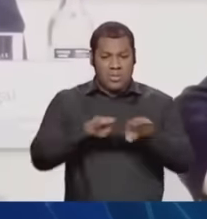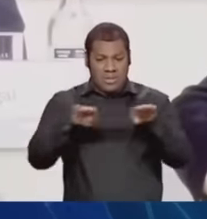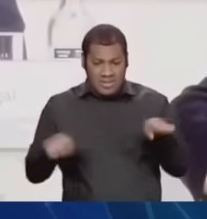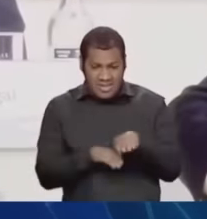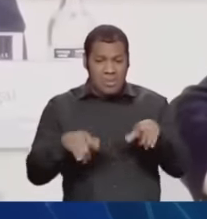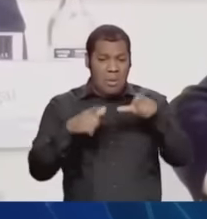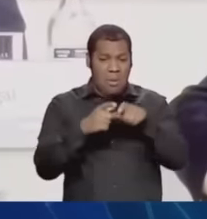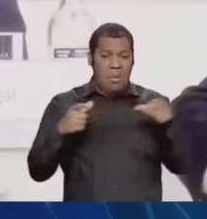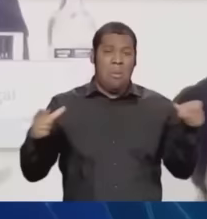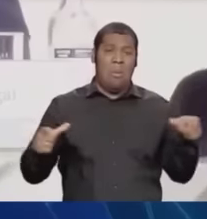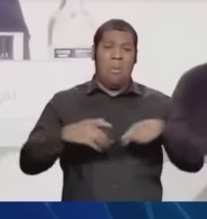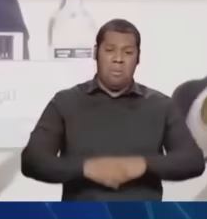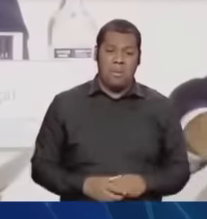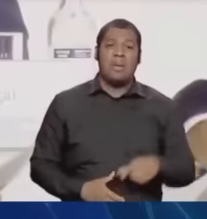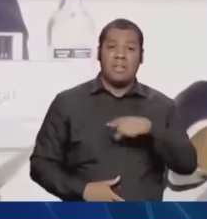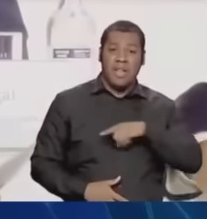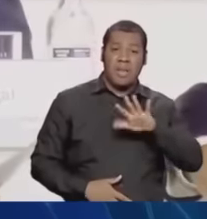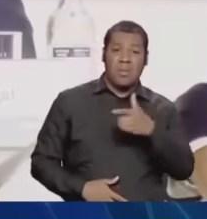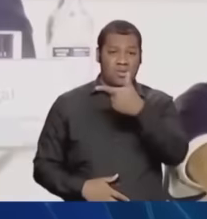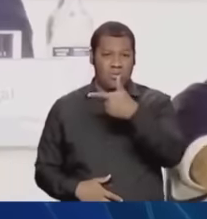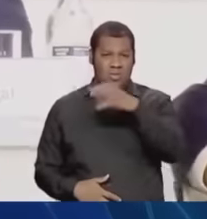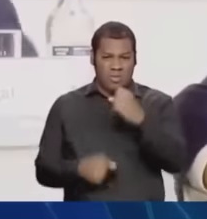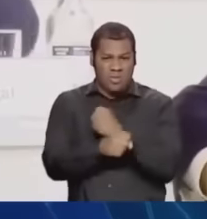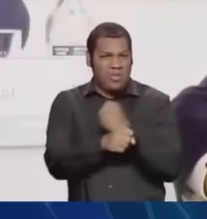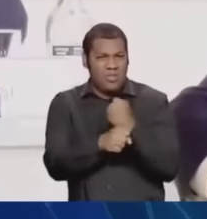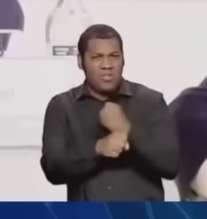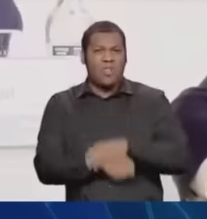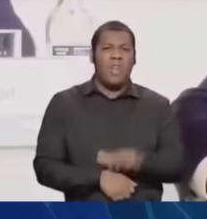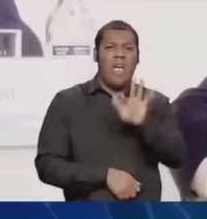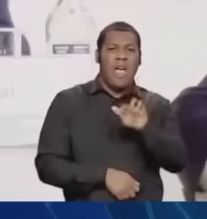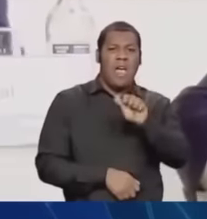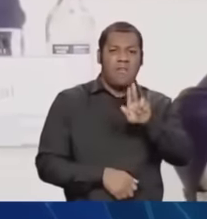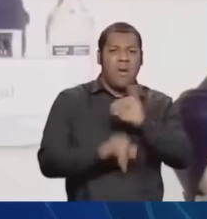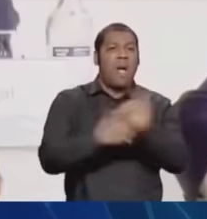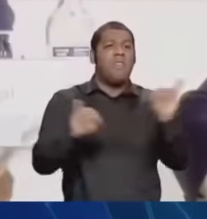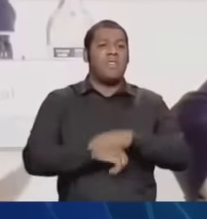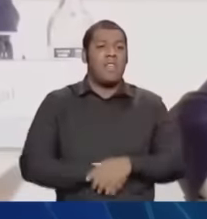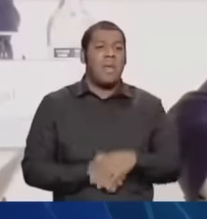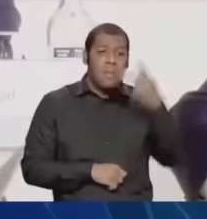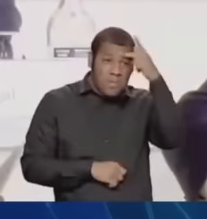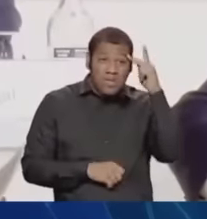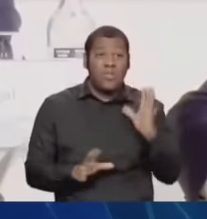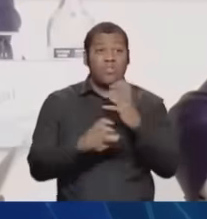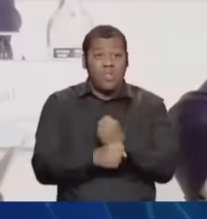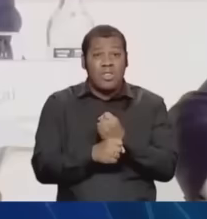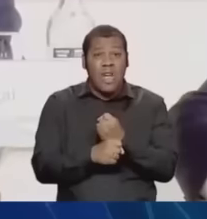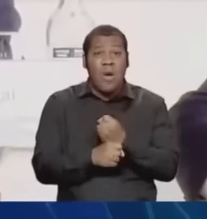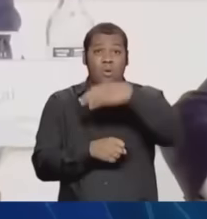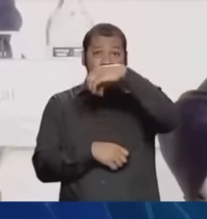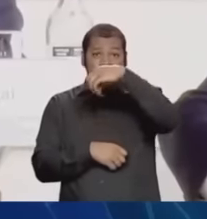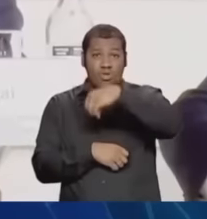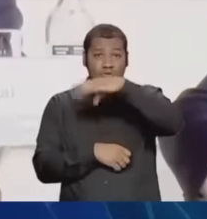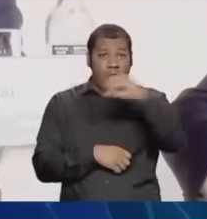só tem aumentado. Faz pelo menos 20 anos que eu ouço a FAO falar que nós temos 900 milhões de seres humanos que vão dormir todo dia com